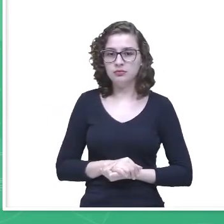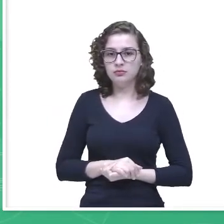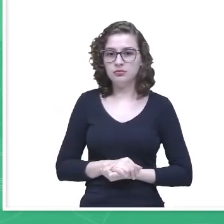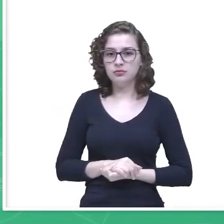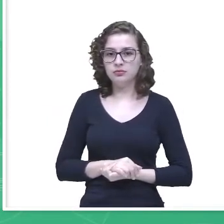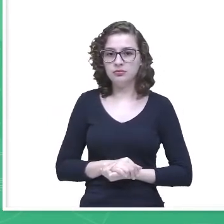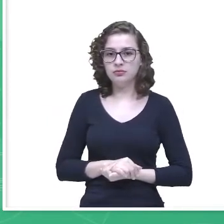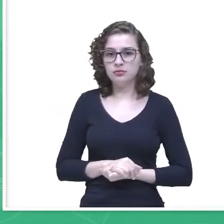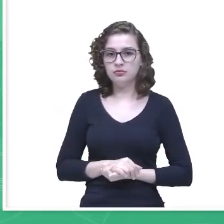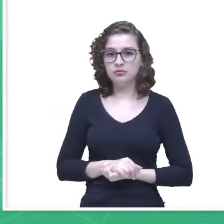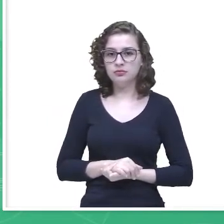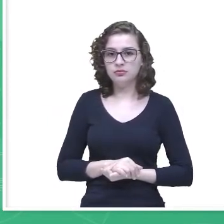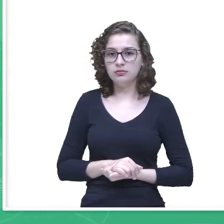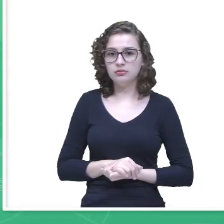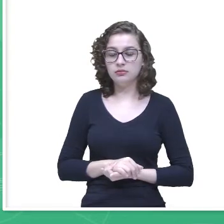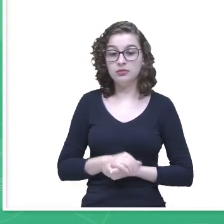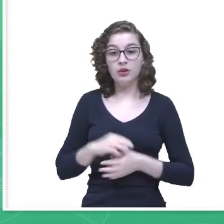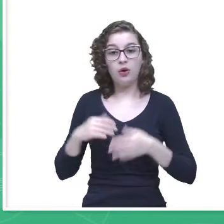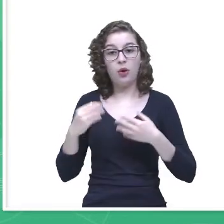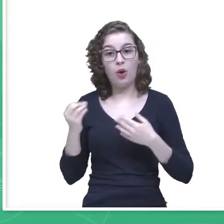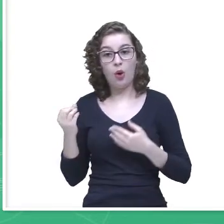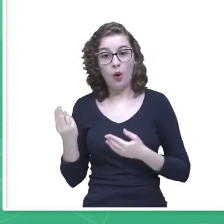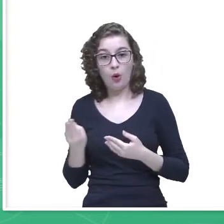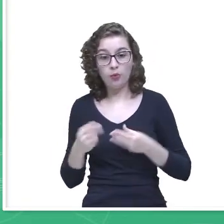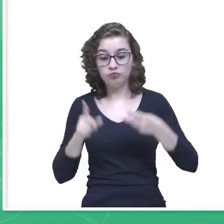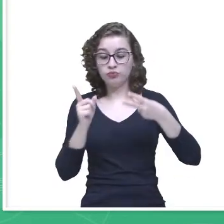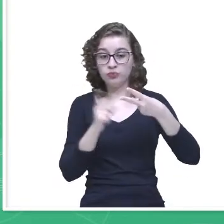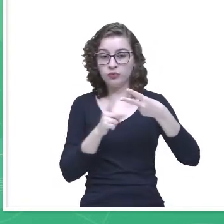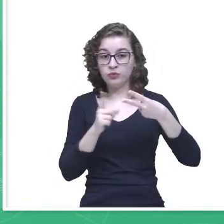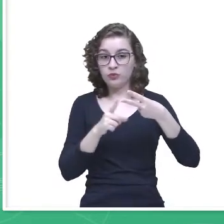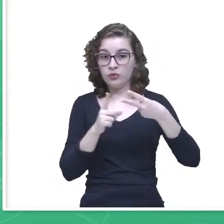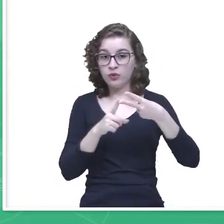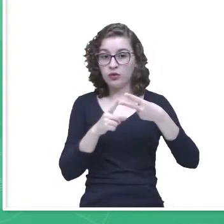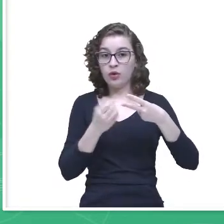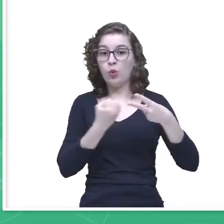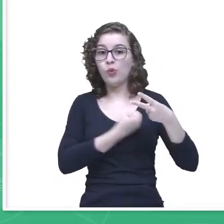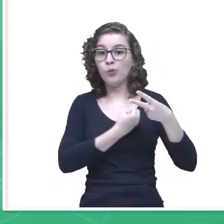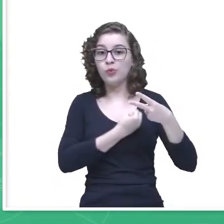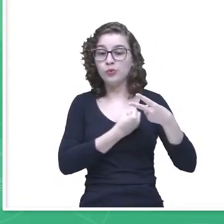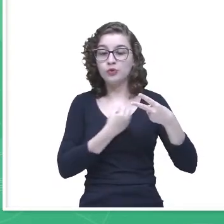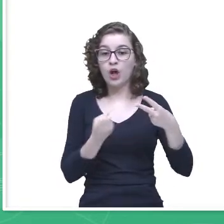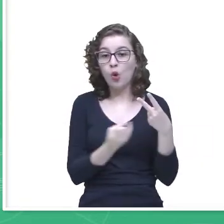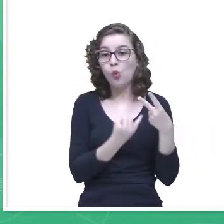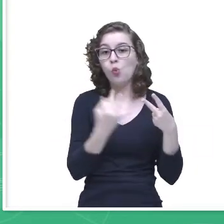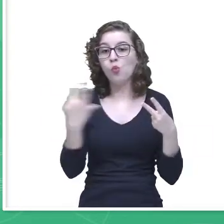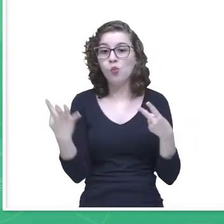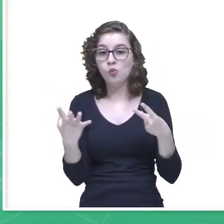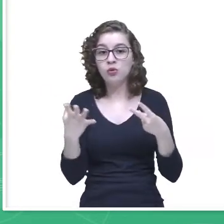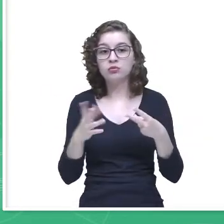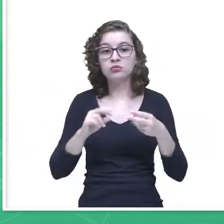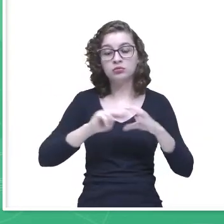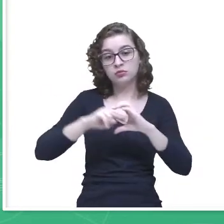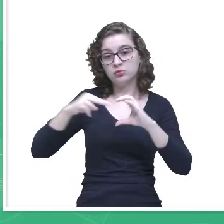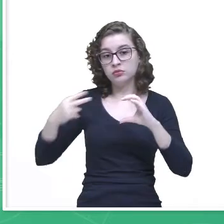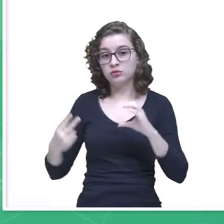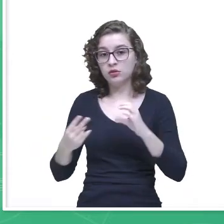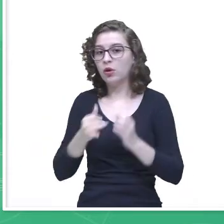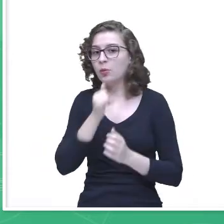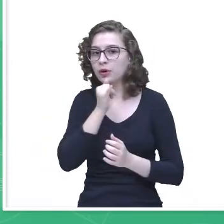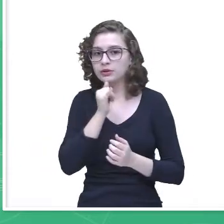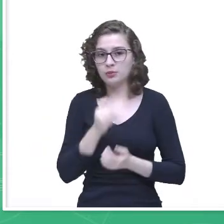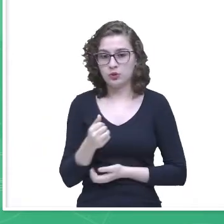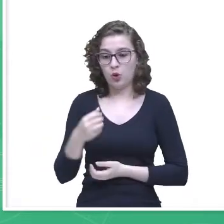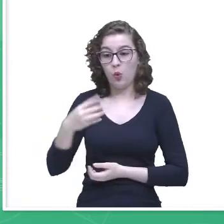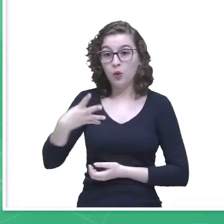cromossomo. Ou ela pode ser numérica, uma alteração no número de cromossomos. A gente não tem